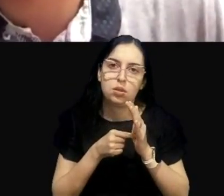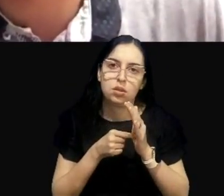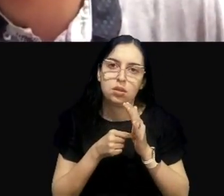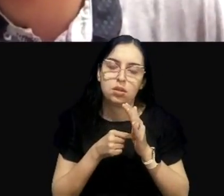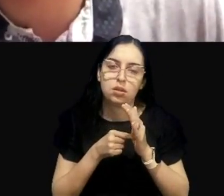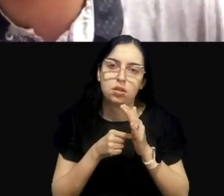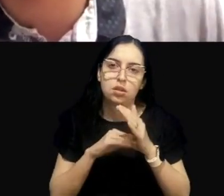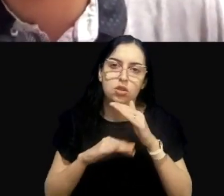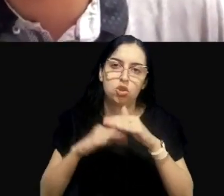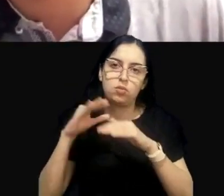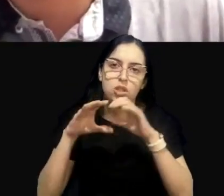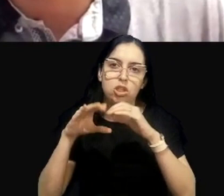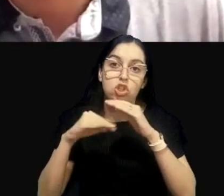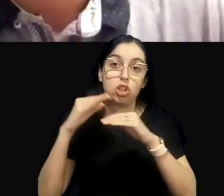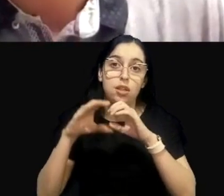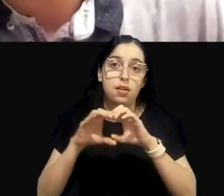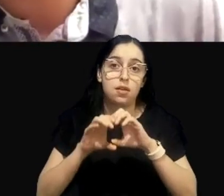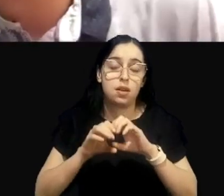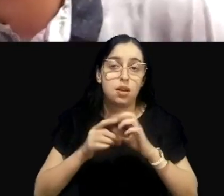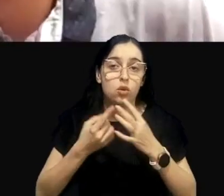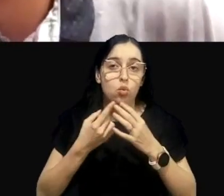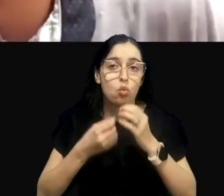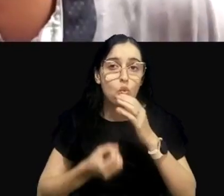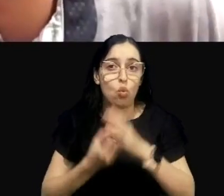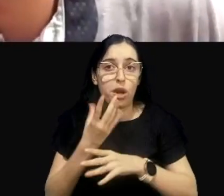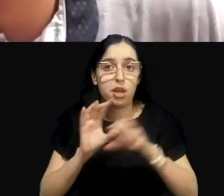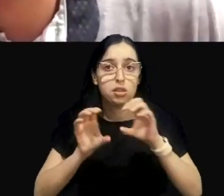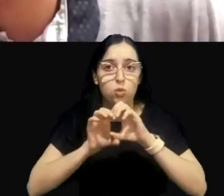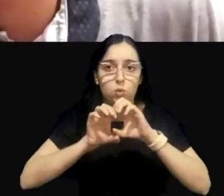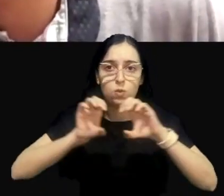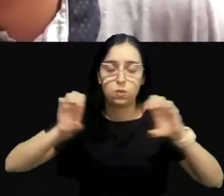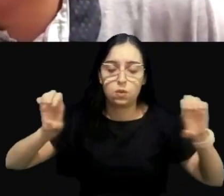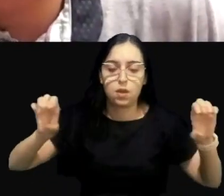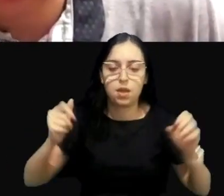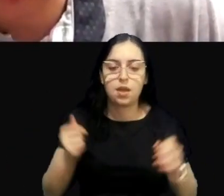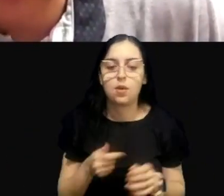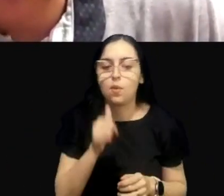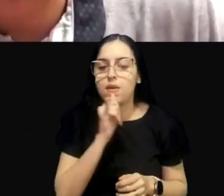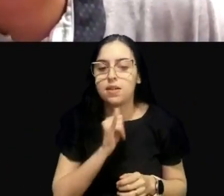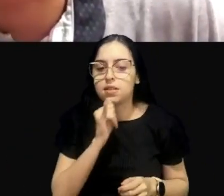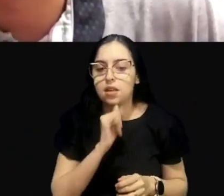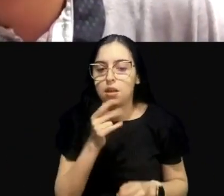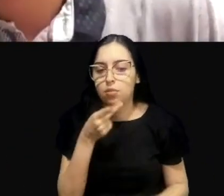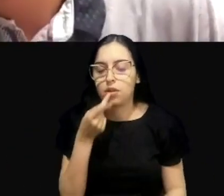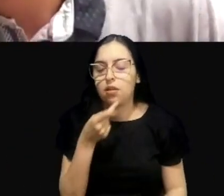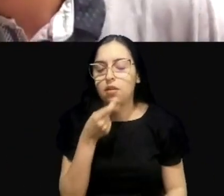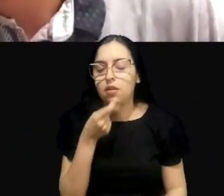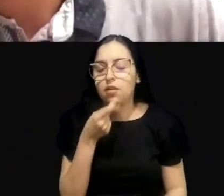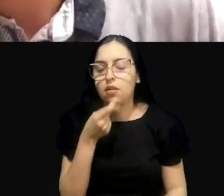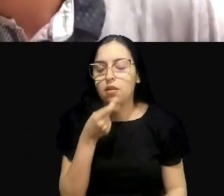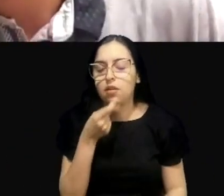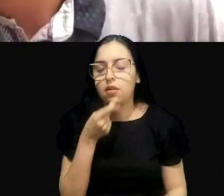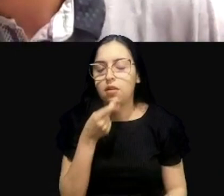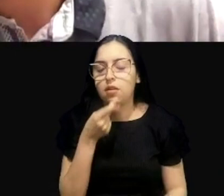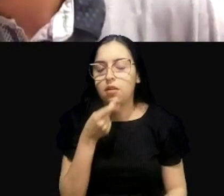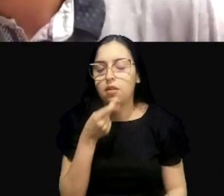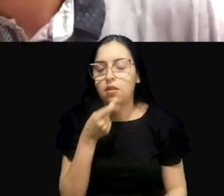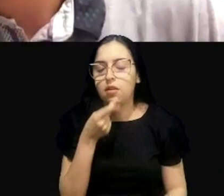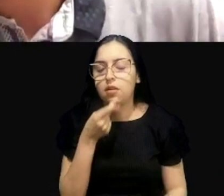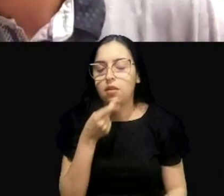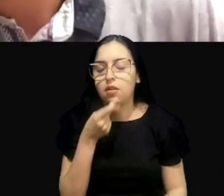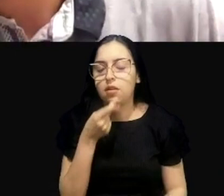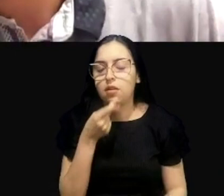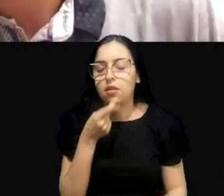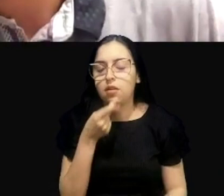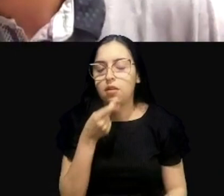de saneamento vai evoluindo. Então, um exemplo que eu gosto de citar quando eu comento sobre essa questão. Novo slide de fundo